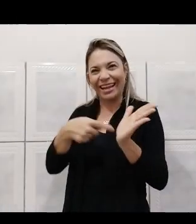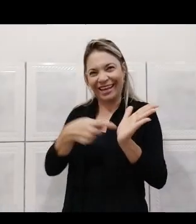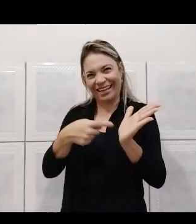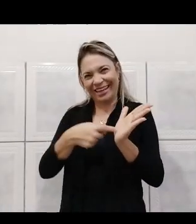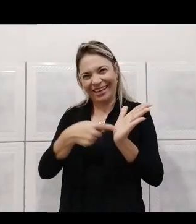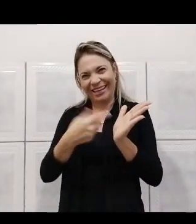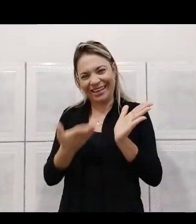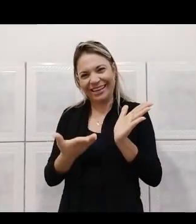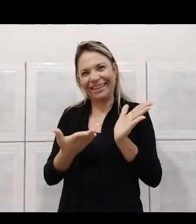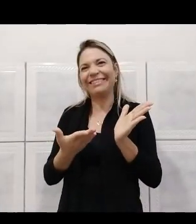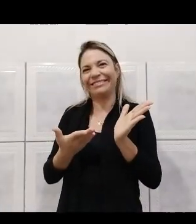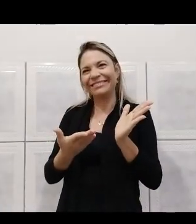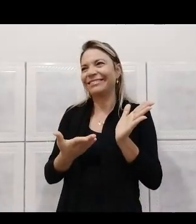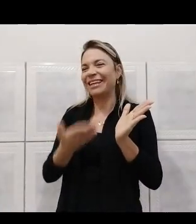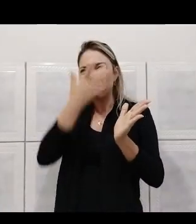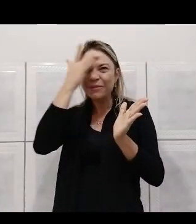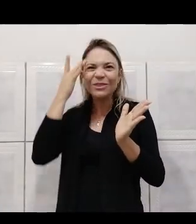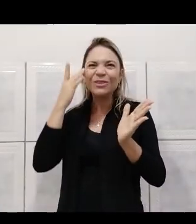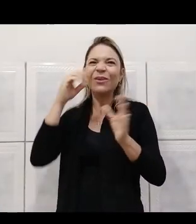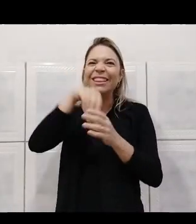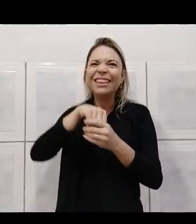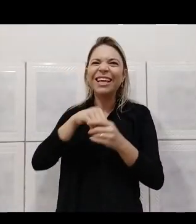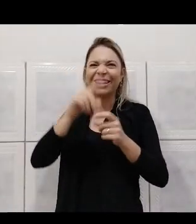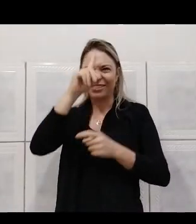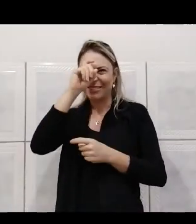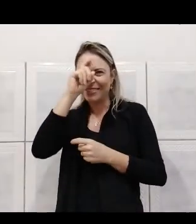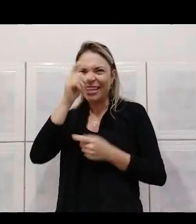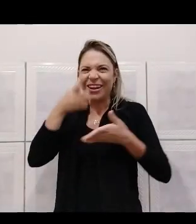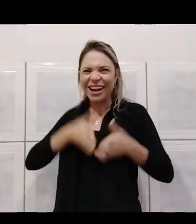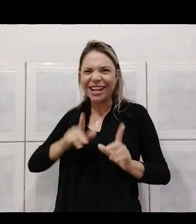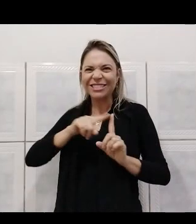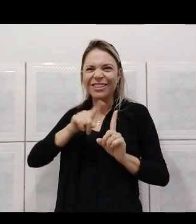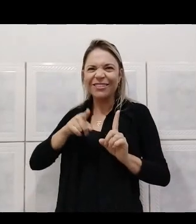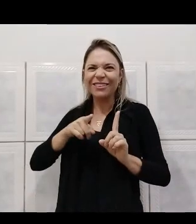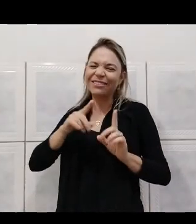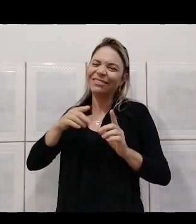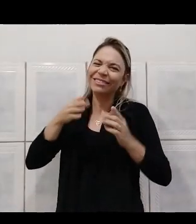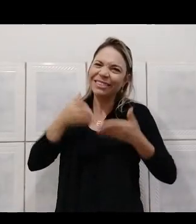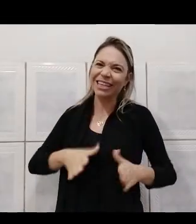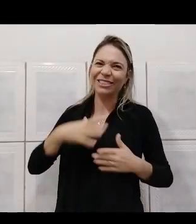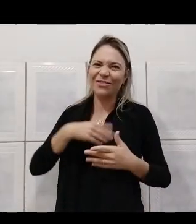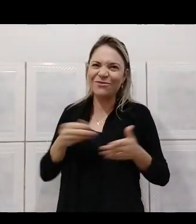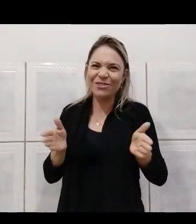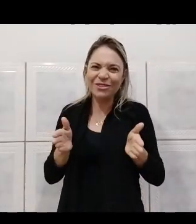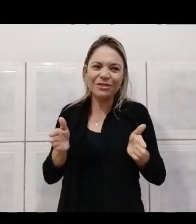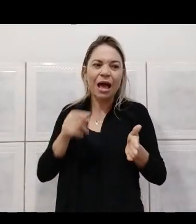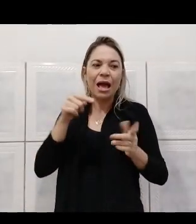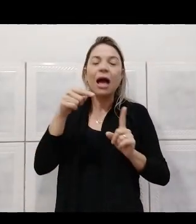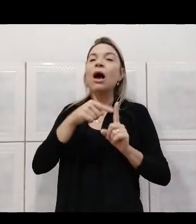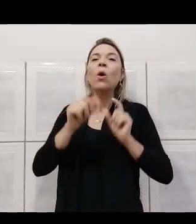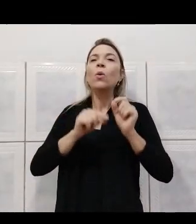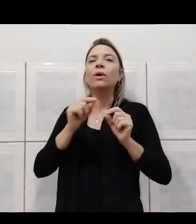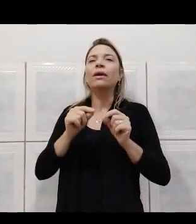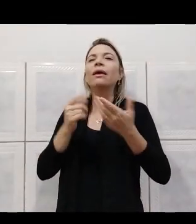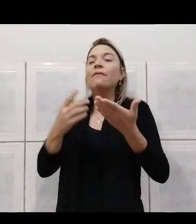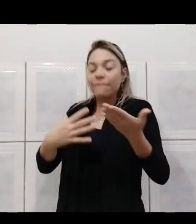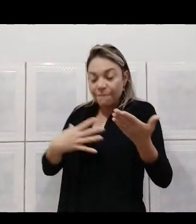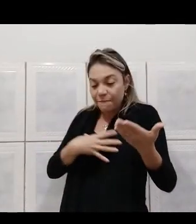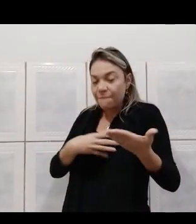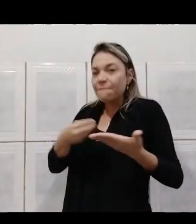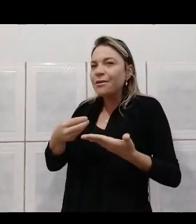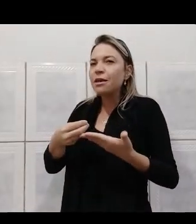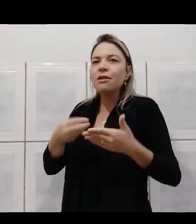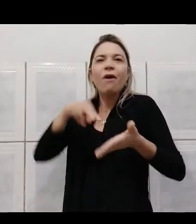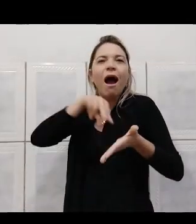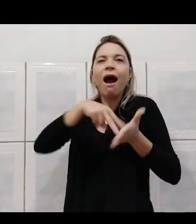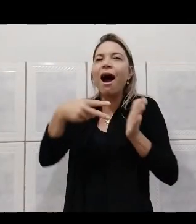na maternidade, que herança do Senhor são os filhos. O fruto do ventre, seu galardão, ou o fruto do